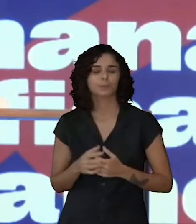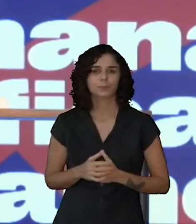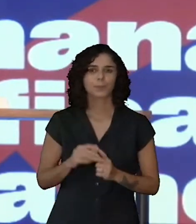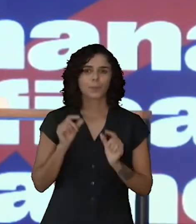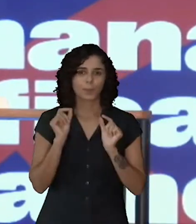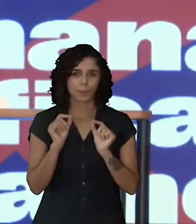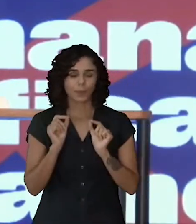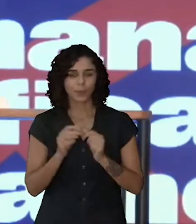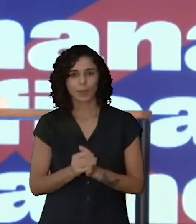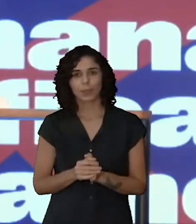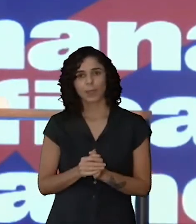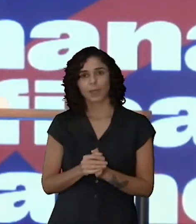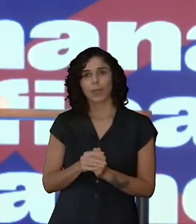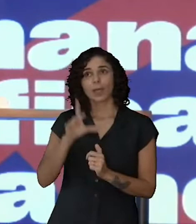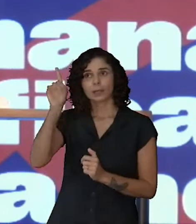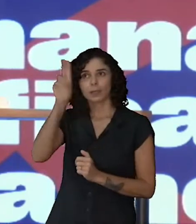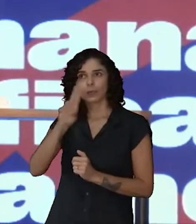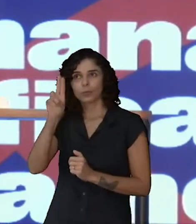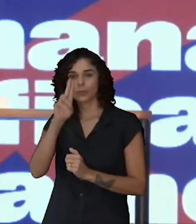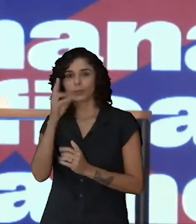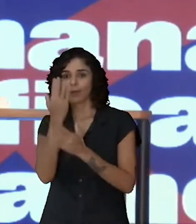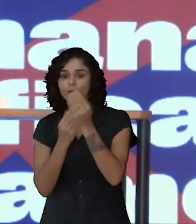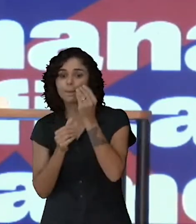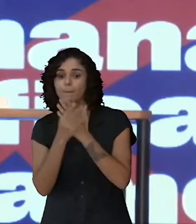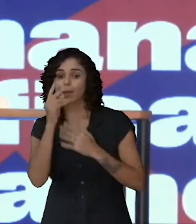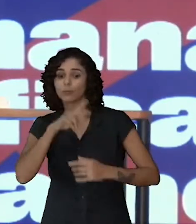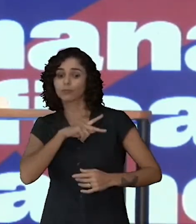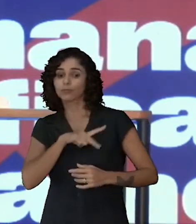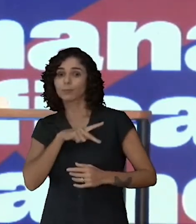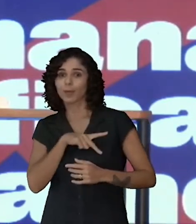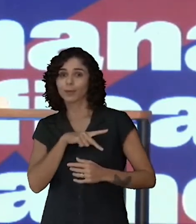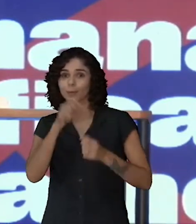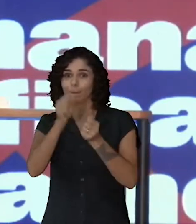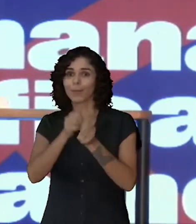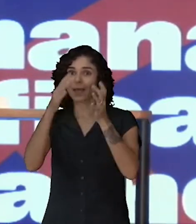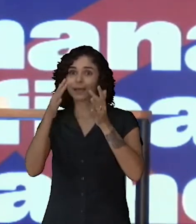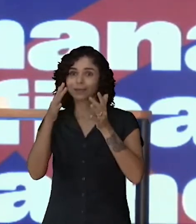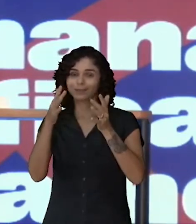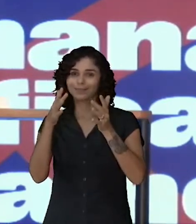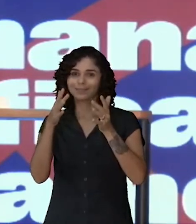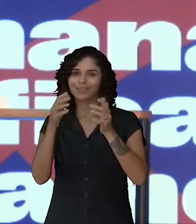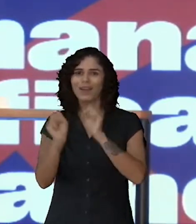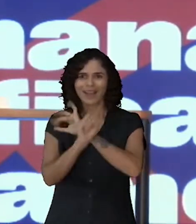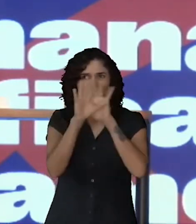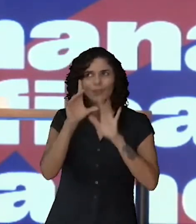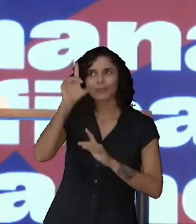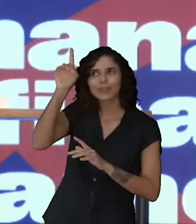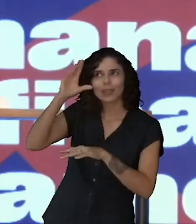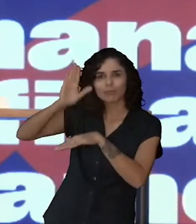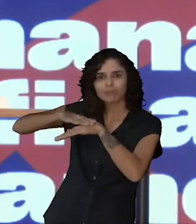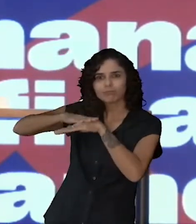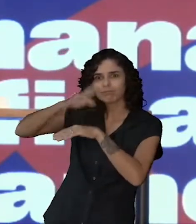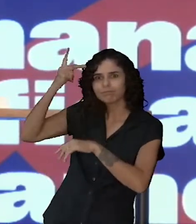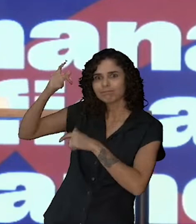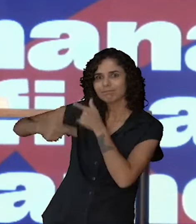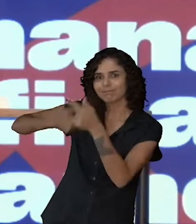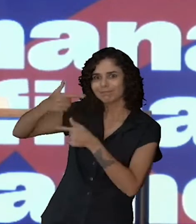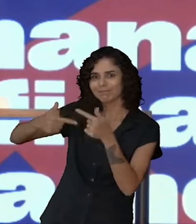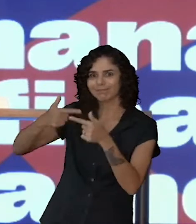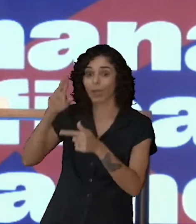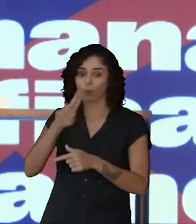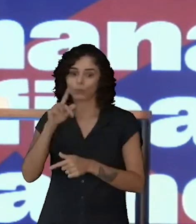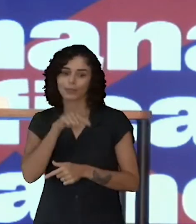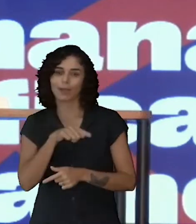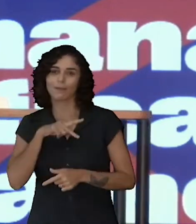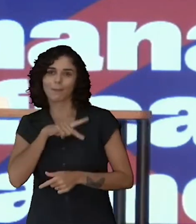de Paulo, fazia milagres extraordinários. Primeiro que está bem claro que era Deus que realizava. A ponto de levarem